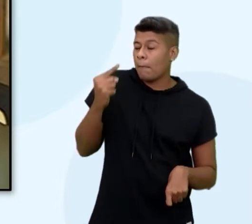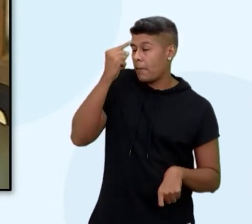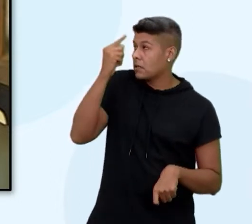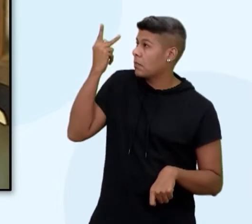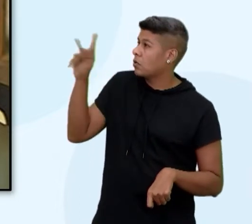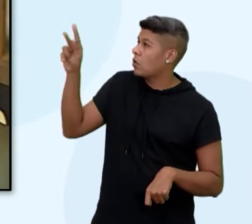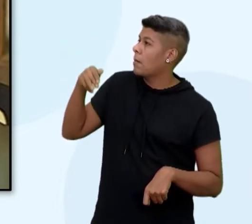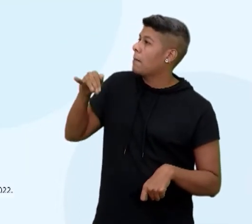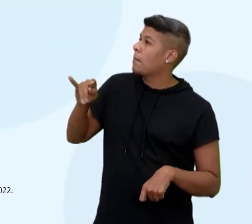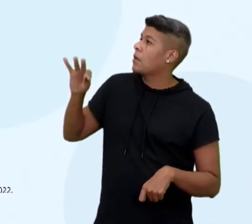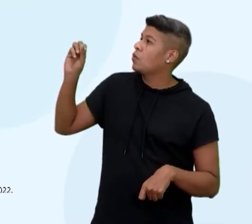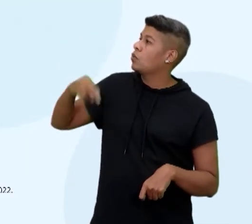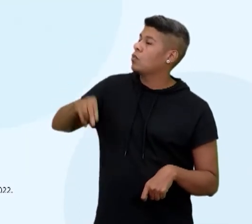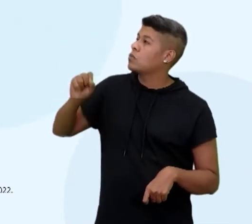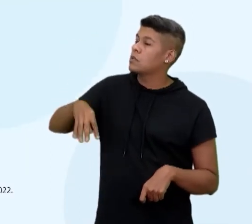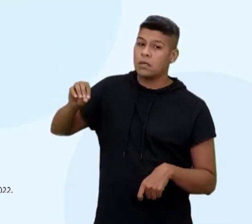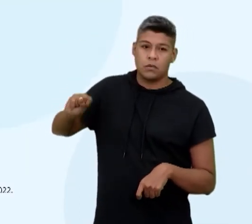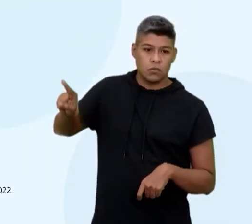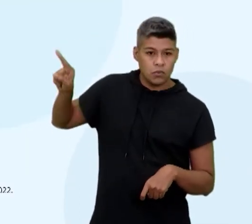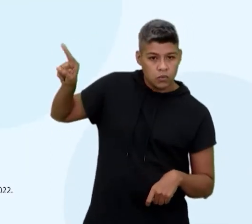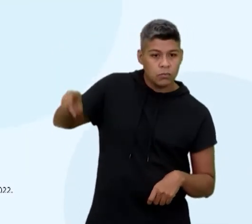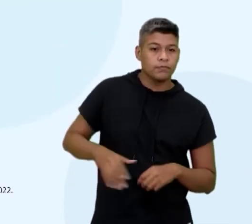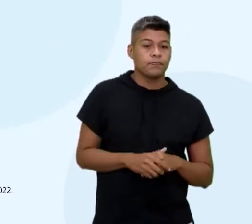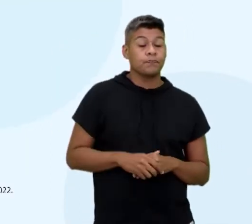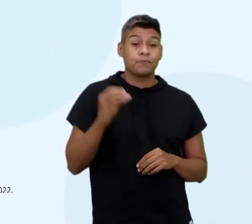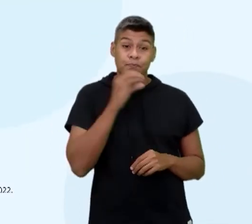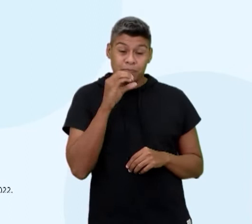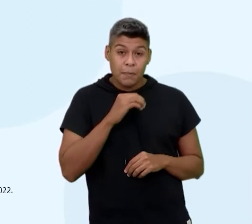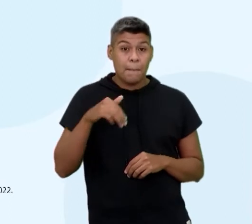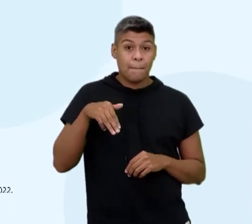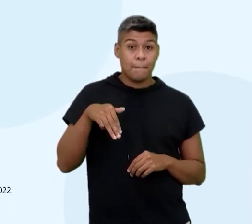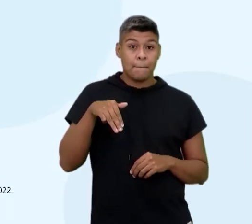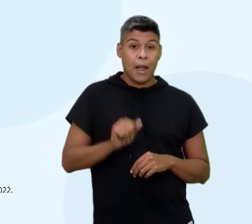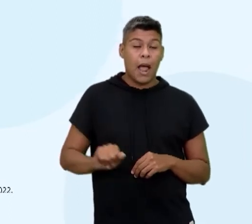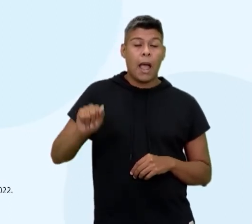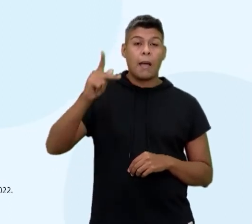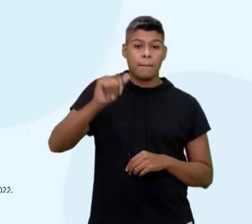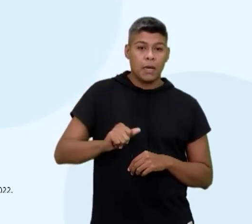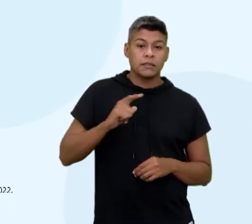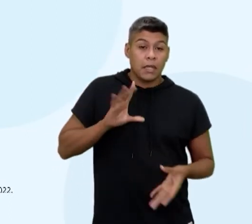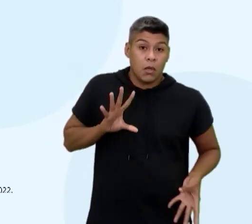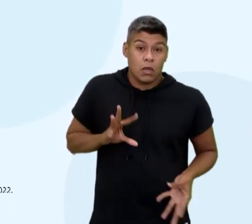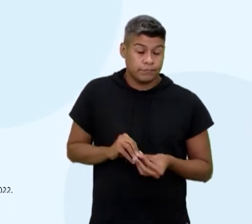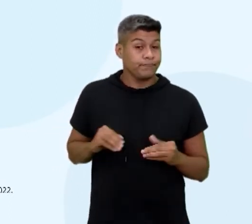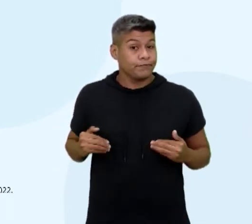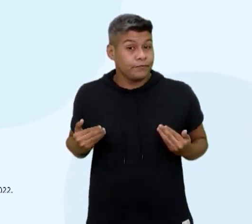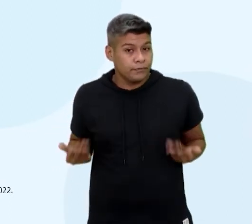de Milton Santos. Eu já vou lá, logo para o nosso mapa mental, que ele já tem um resumão, tá, gente?